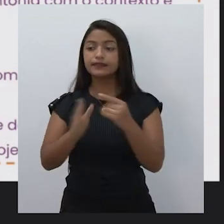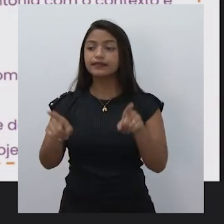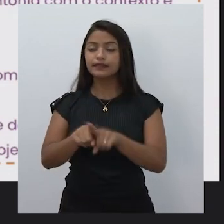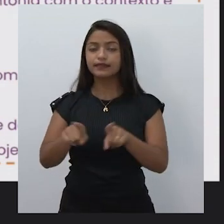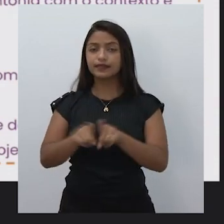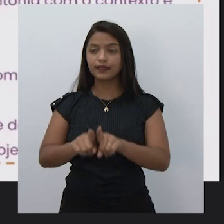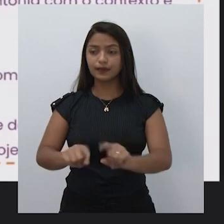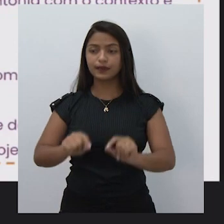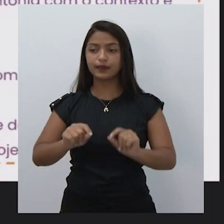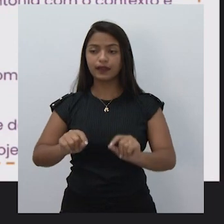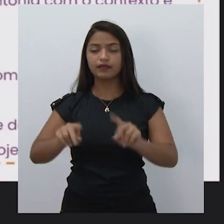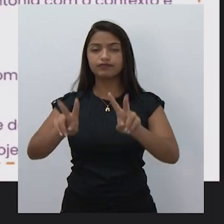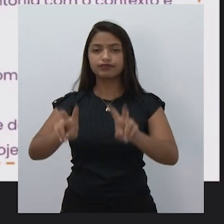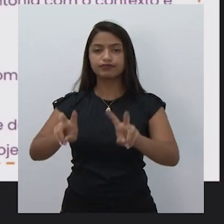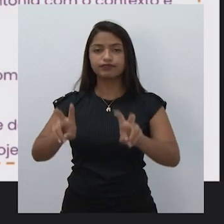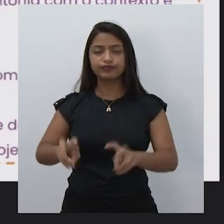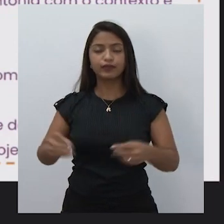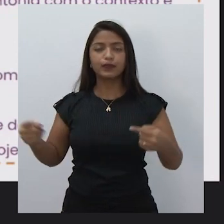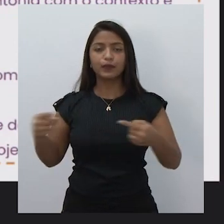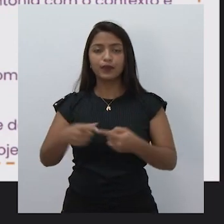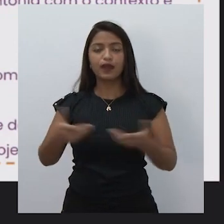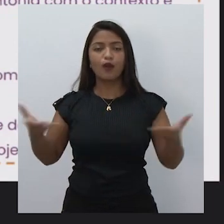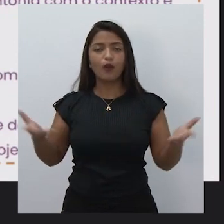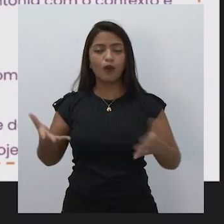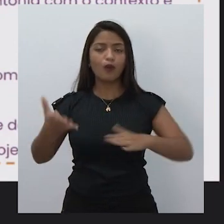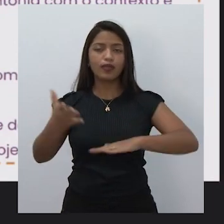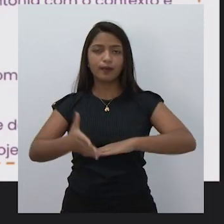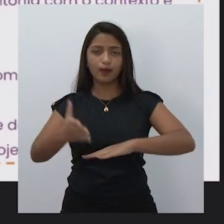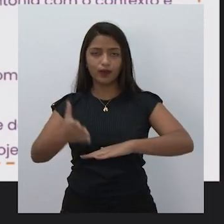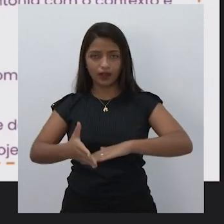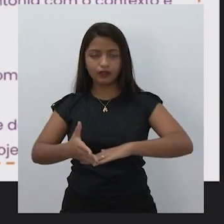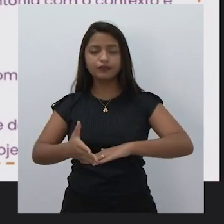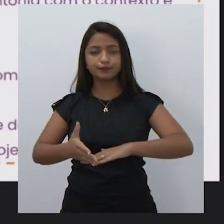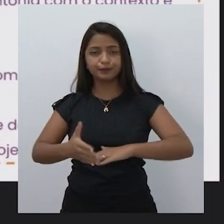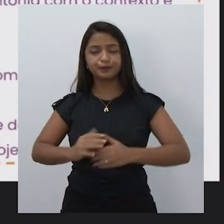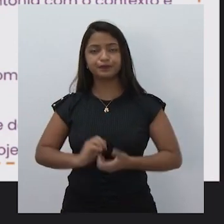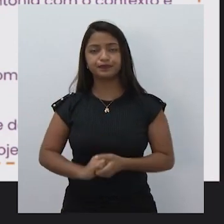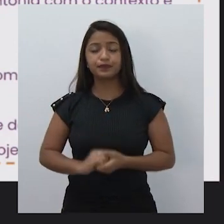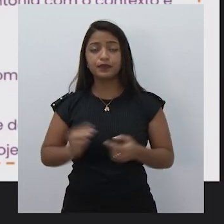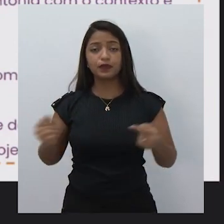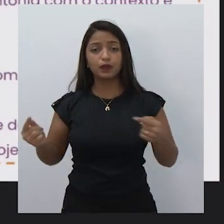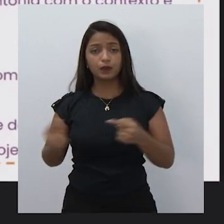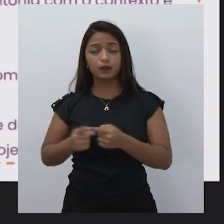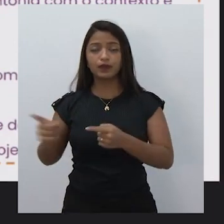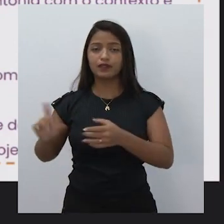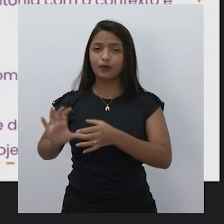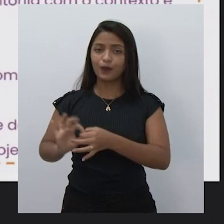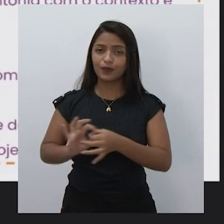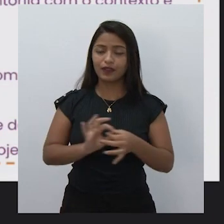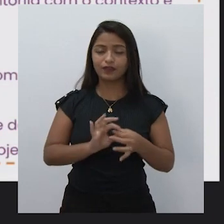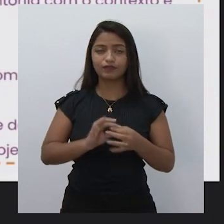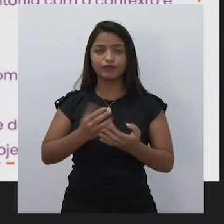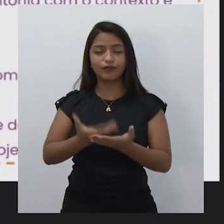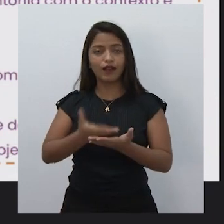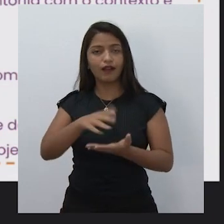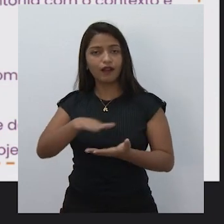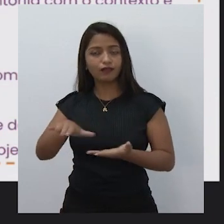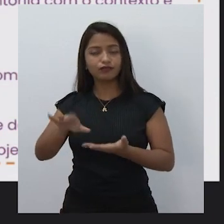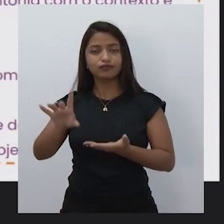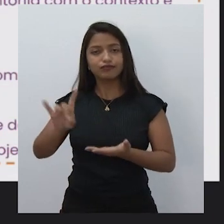com as temáticas contemporâneas, em sintonia com esse contexto e esses interesses dos estudantes. Por isso, lá